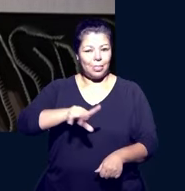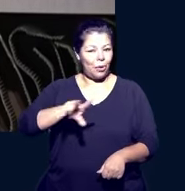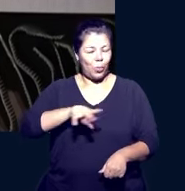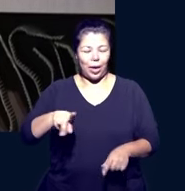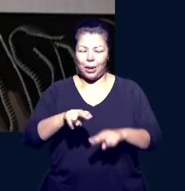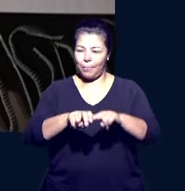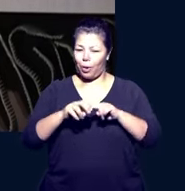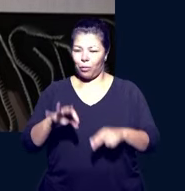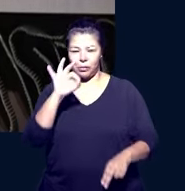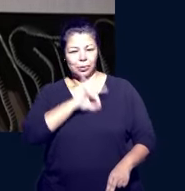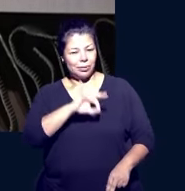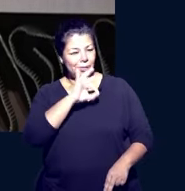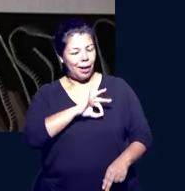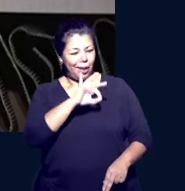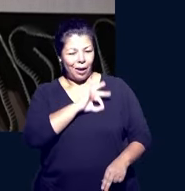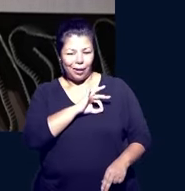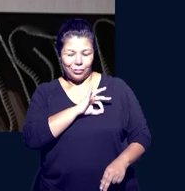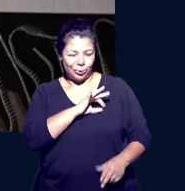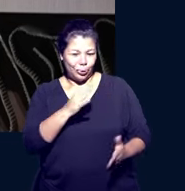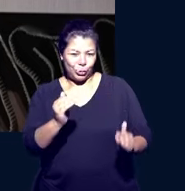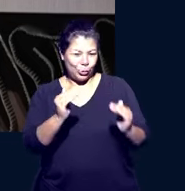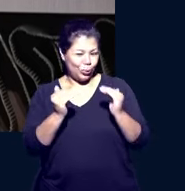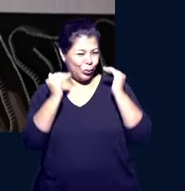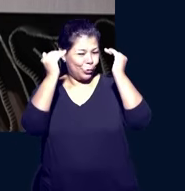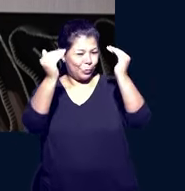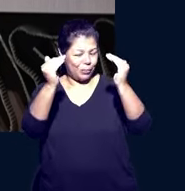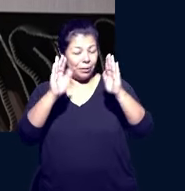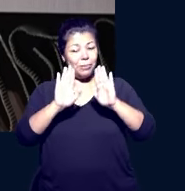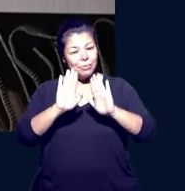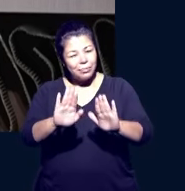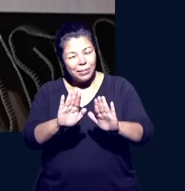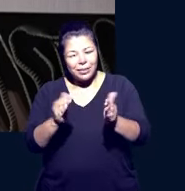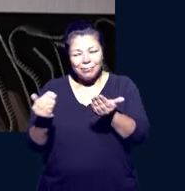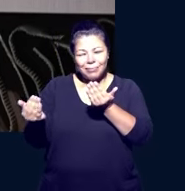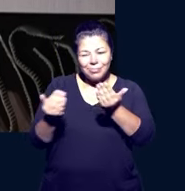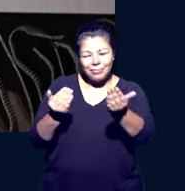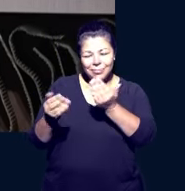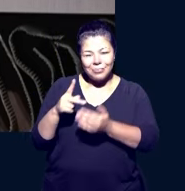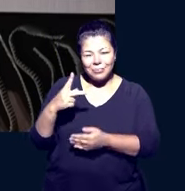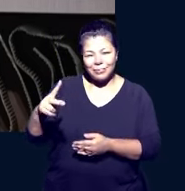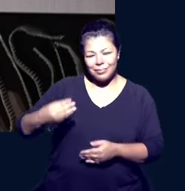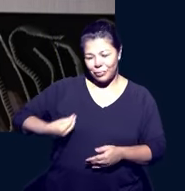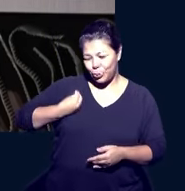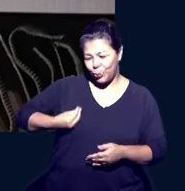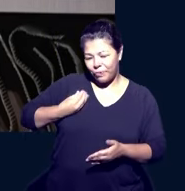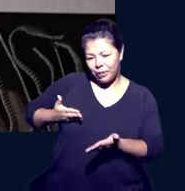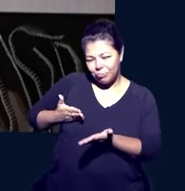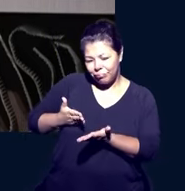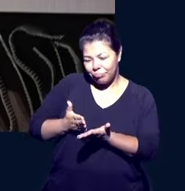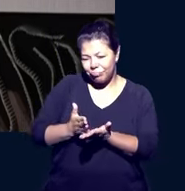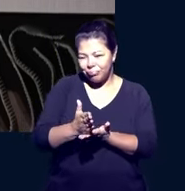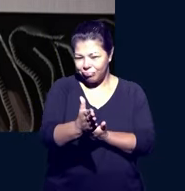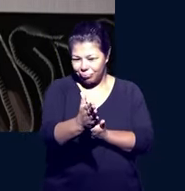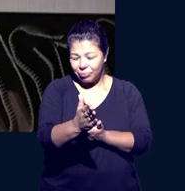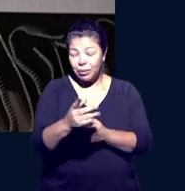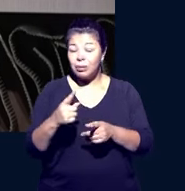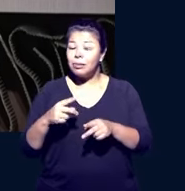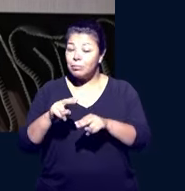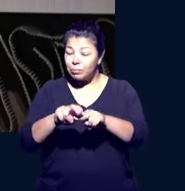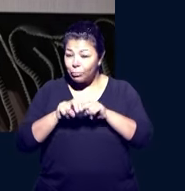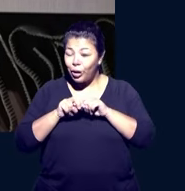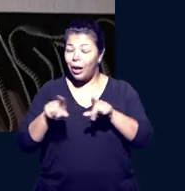eh comparado com a sua vida profissional pregressa mas sim por um sentimento de